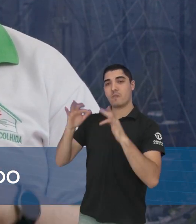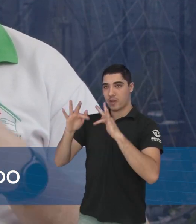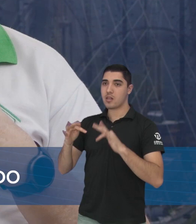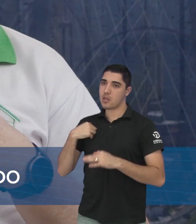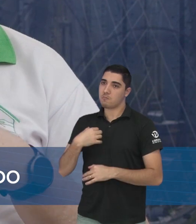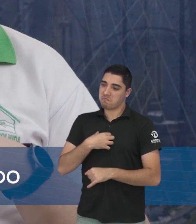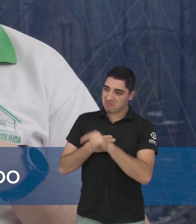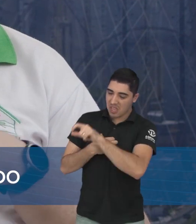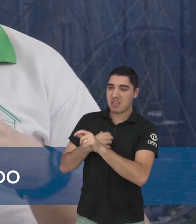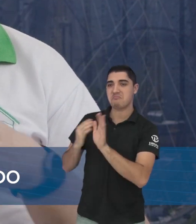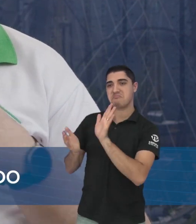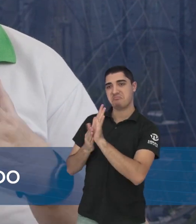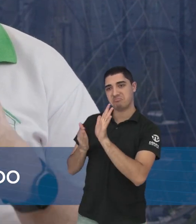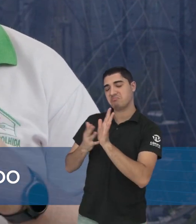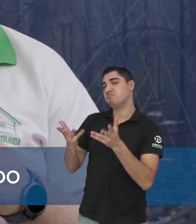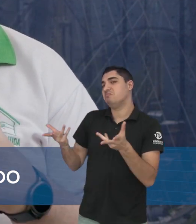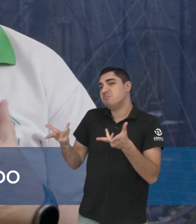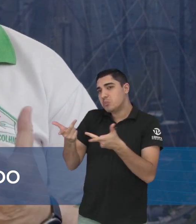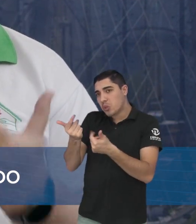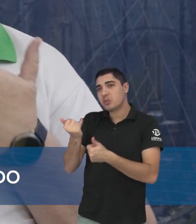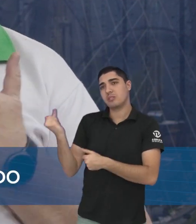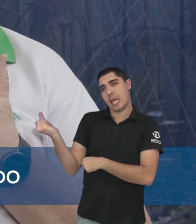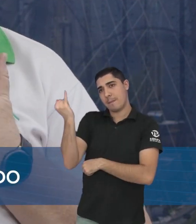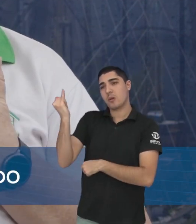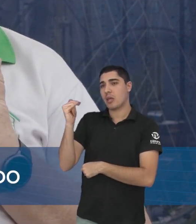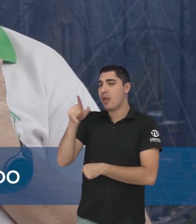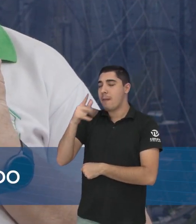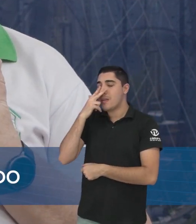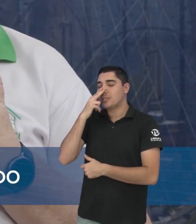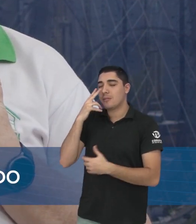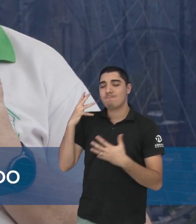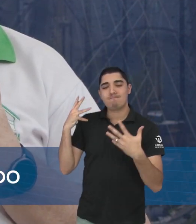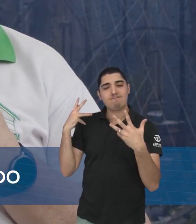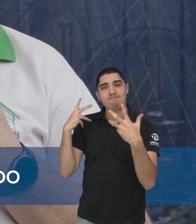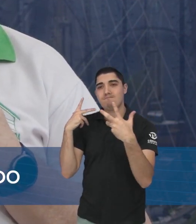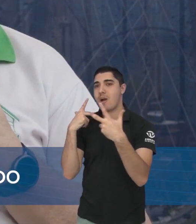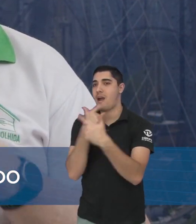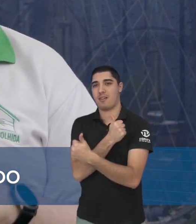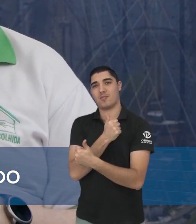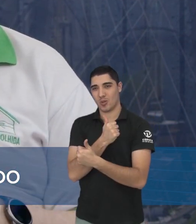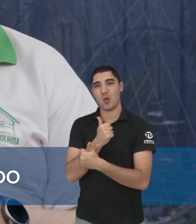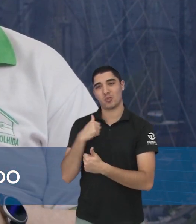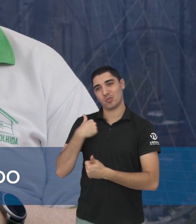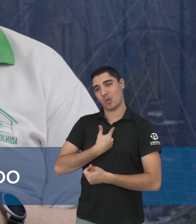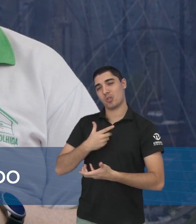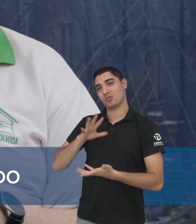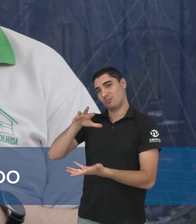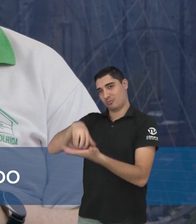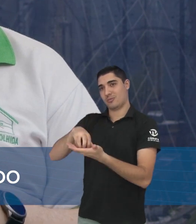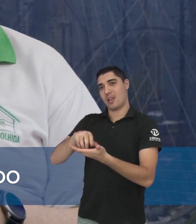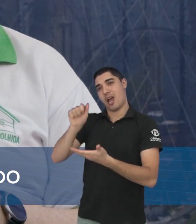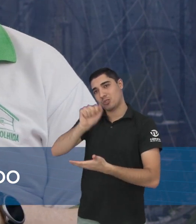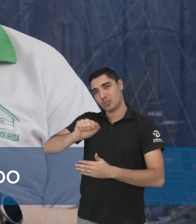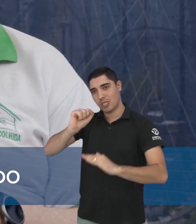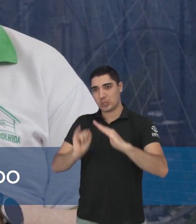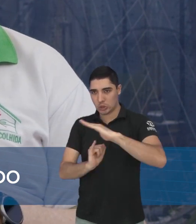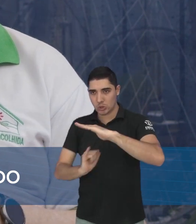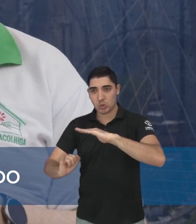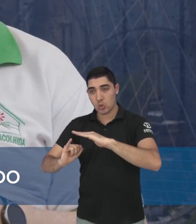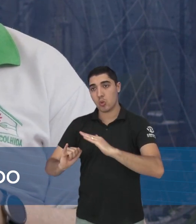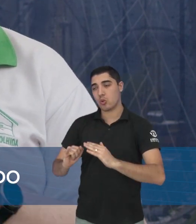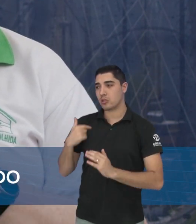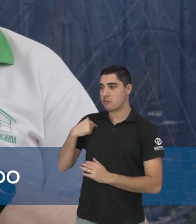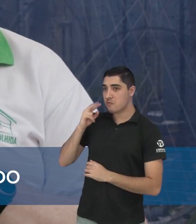bacana. É algo maravilhoso que a gente recebe enquanto entidade social, enquanto